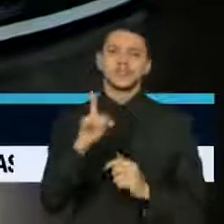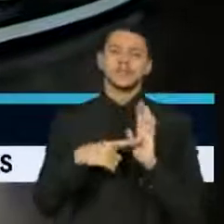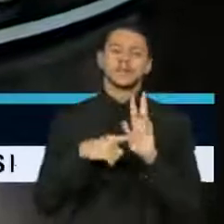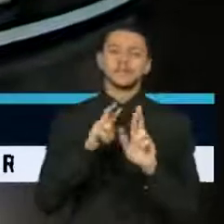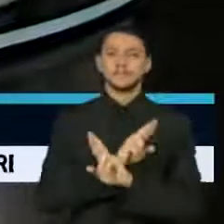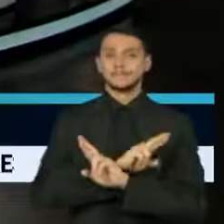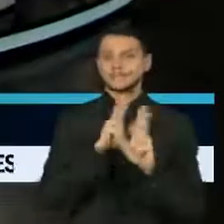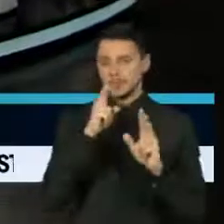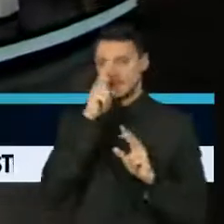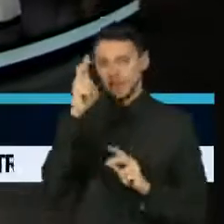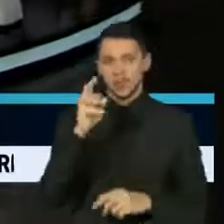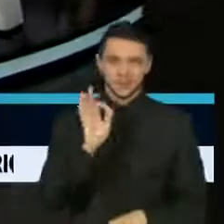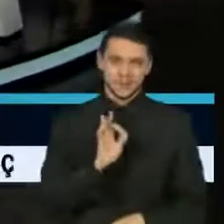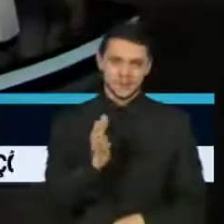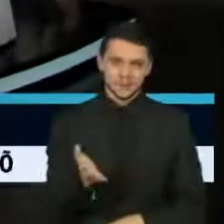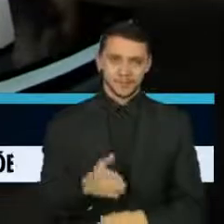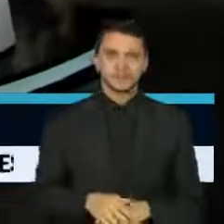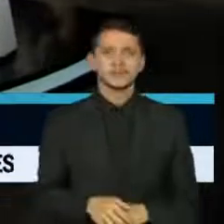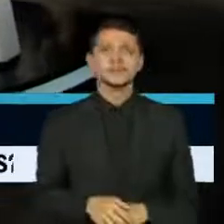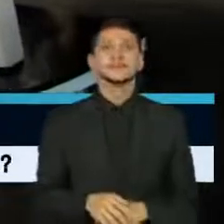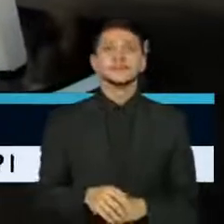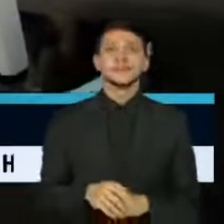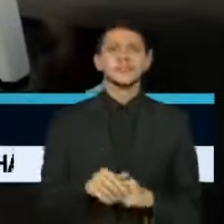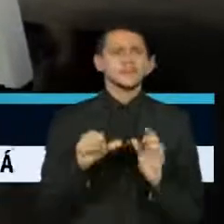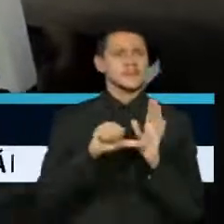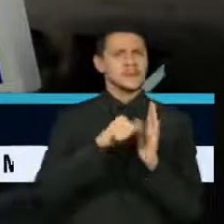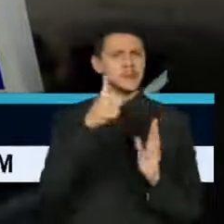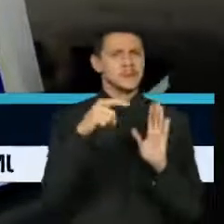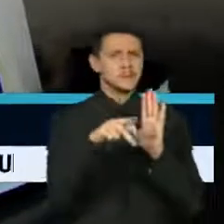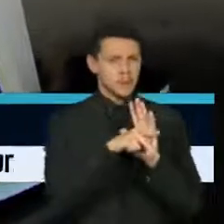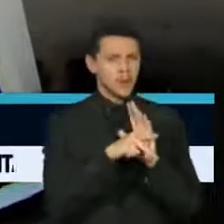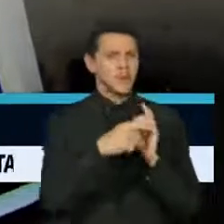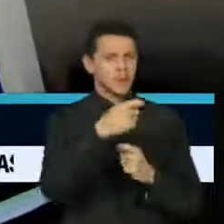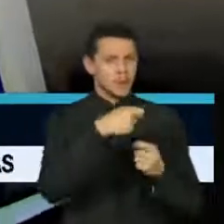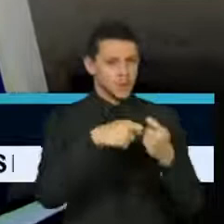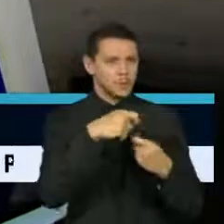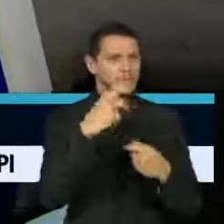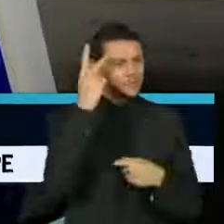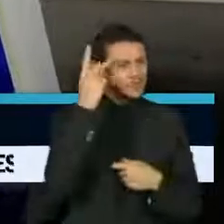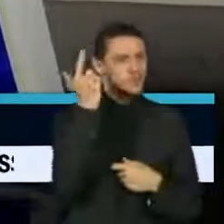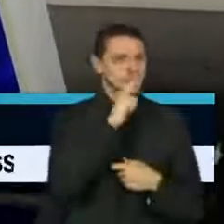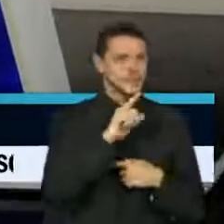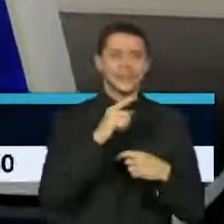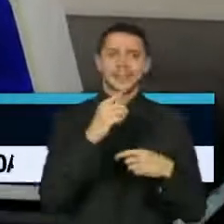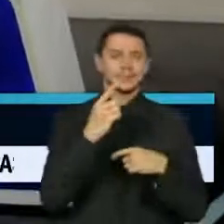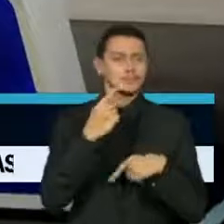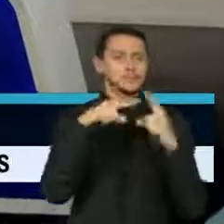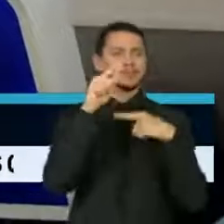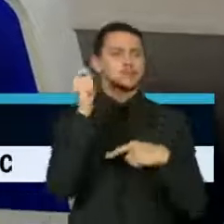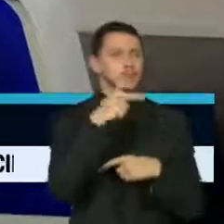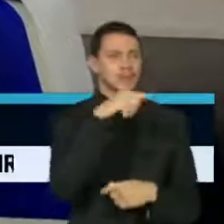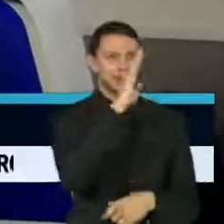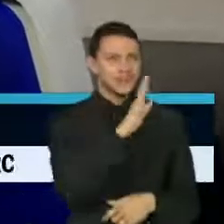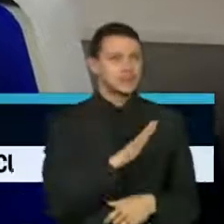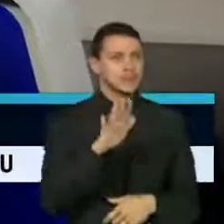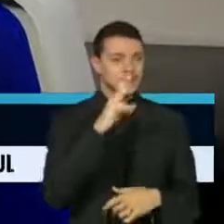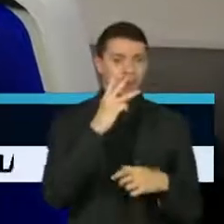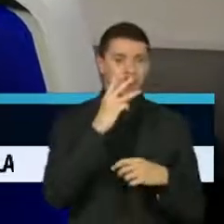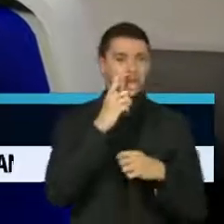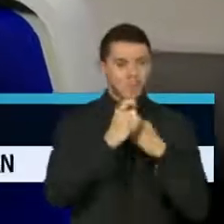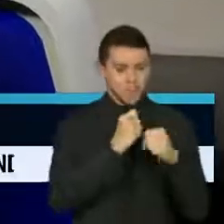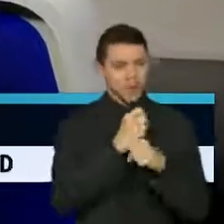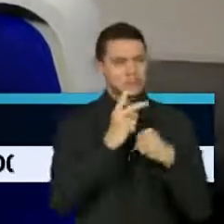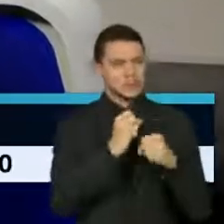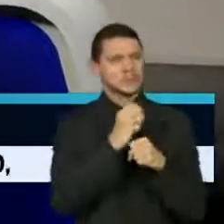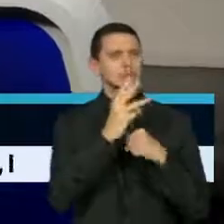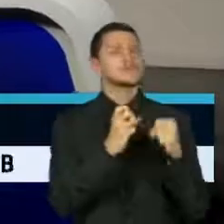e é capaz a primeira vez que a economia de São Paulo cresce mais que a nacional e por três anos consecutivos né Quais foram os acertos para que a